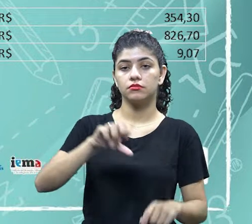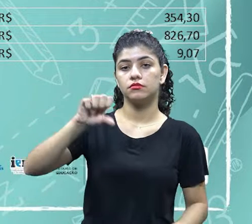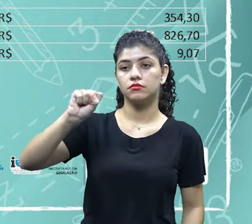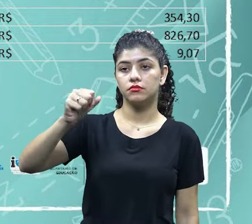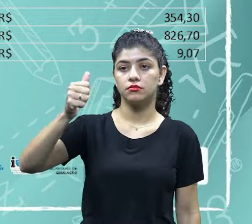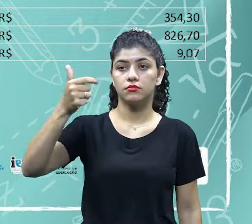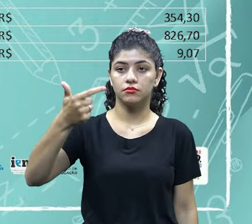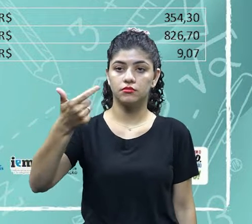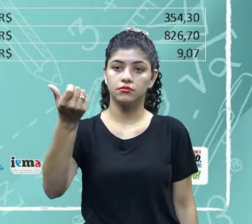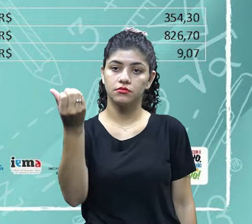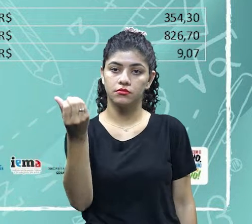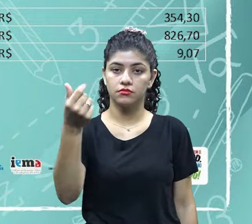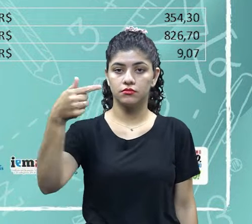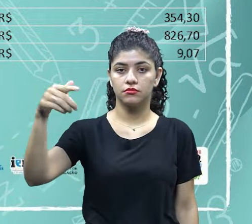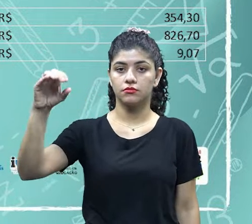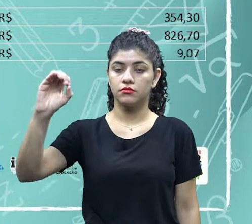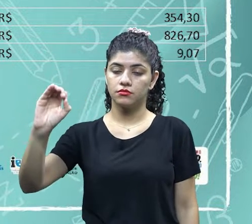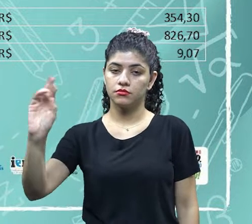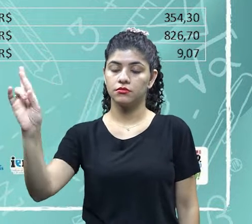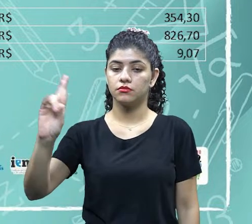R$